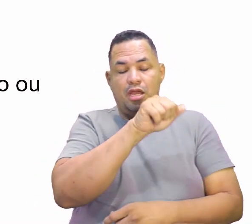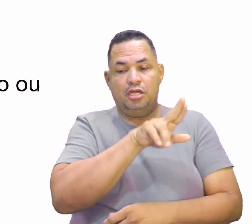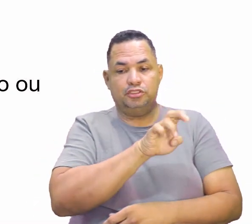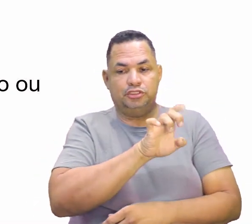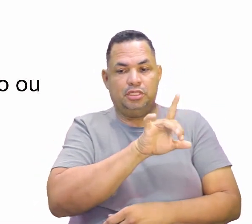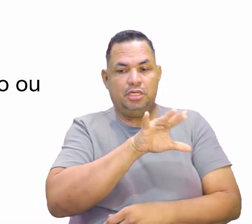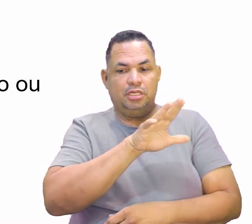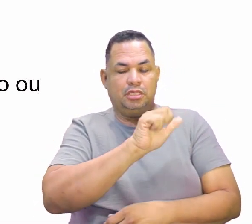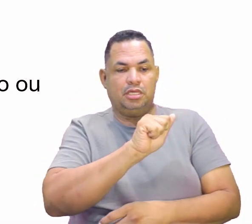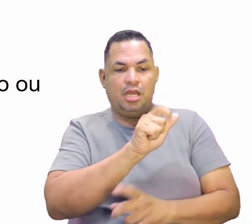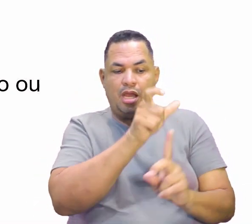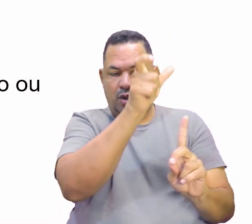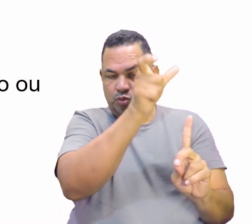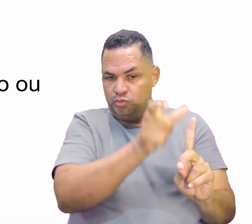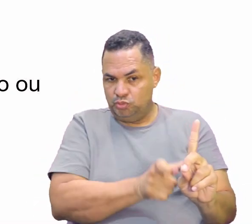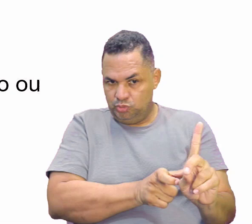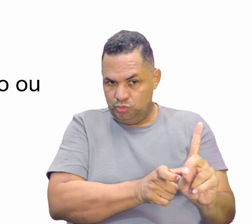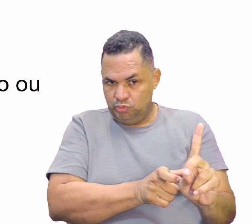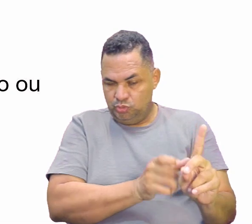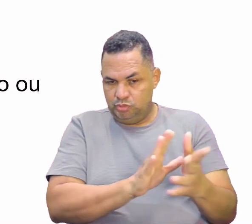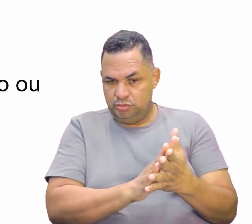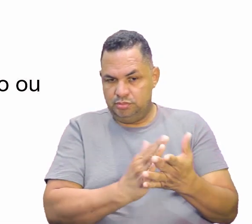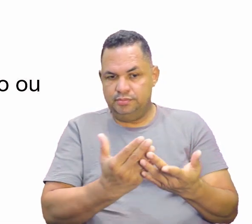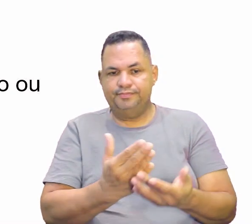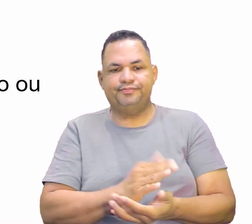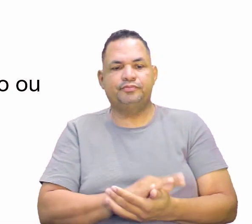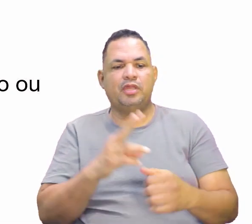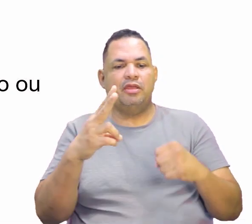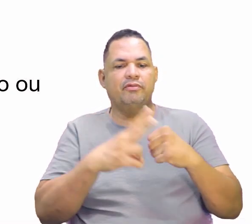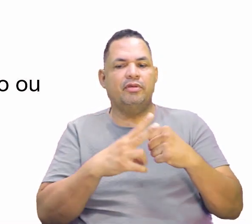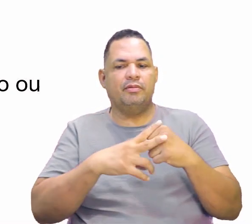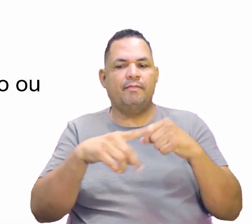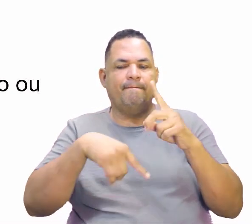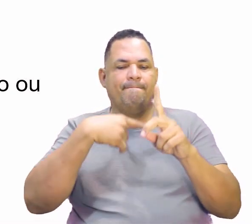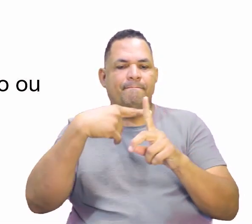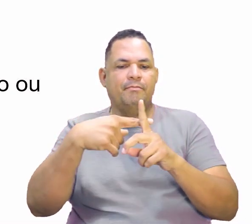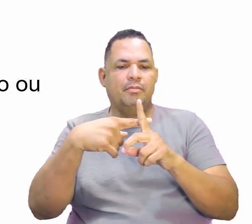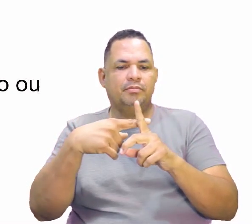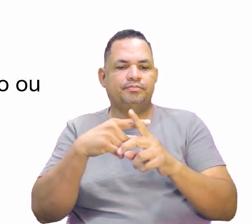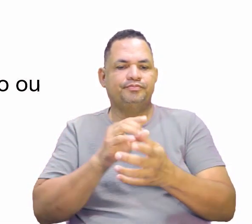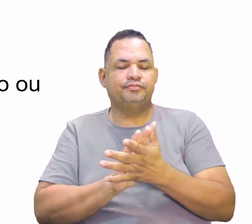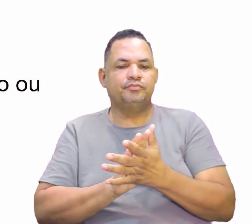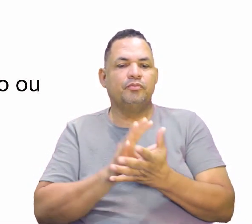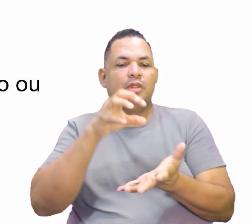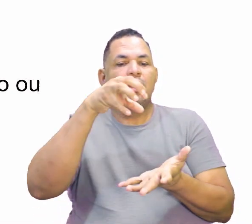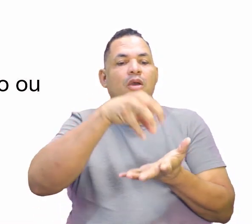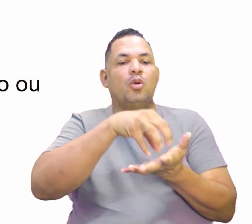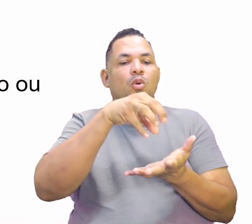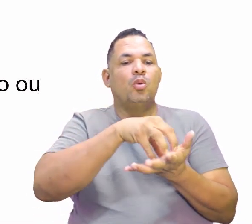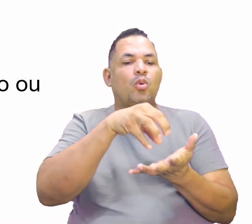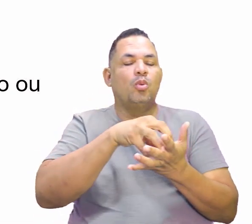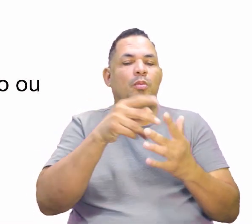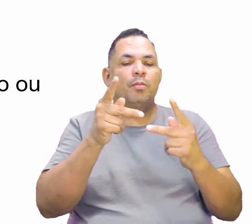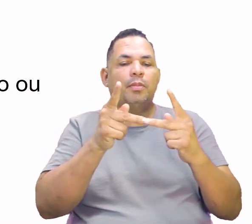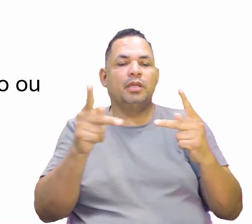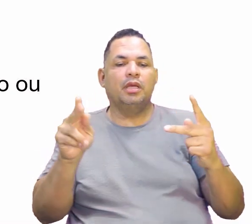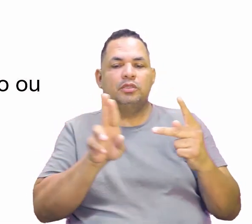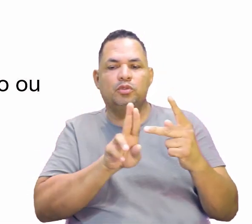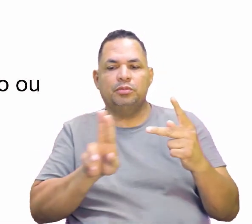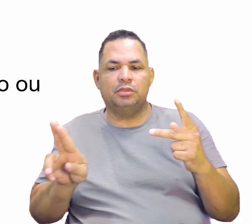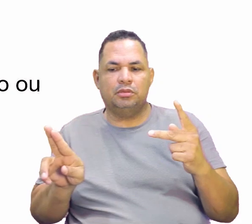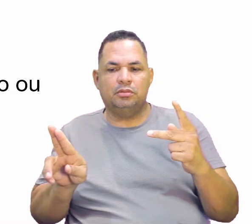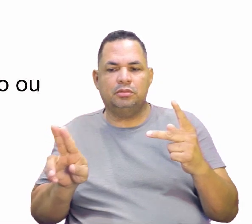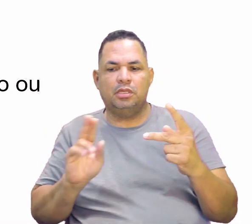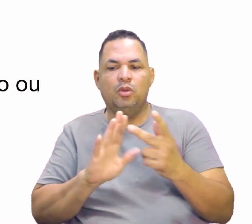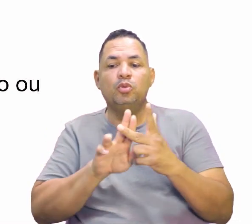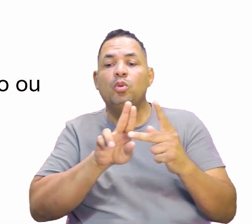Então, aí eu tenho o verbo de ligação mais PS. Quem é o núcleo no predicado nominal?